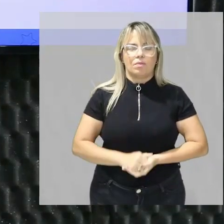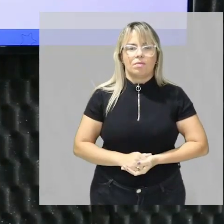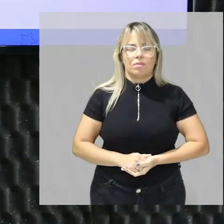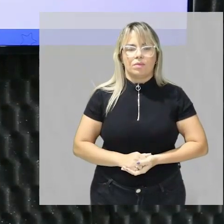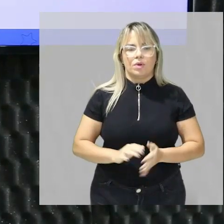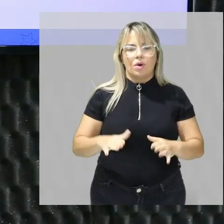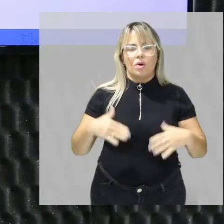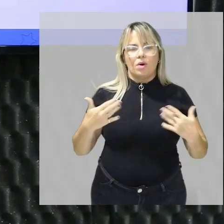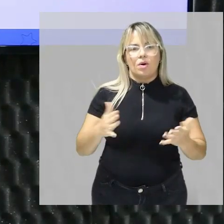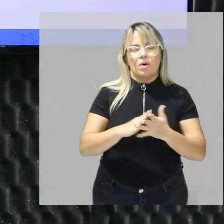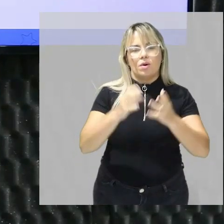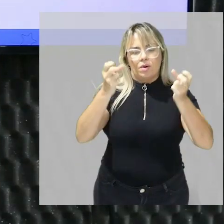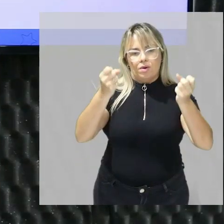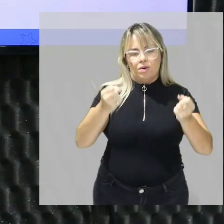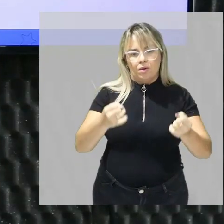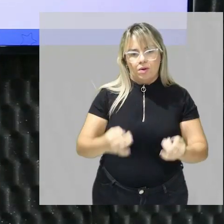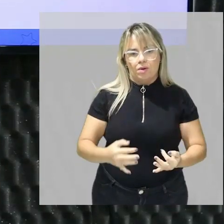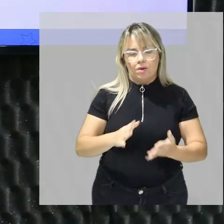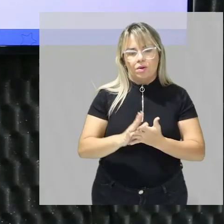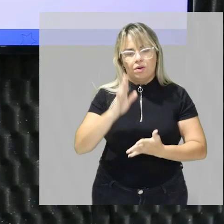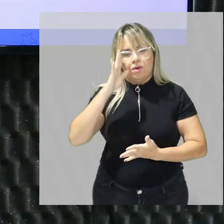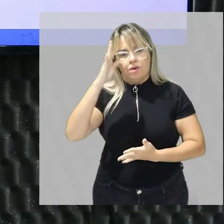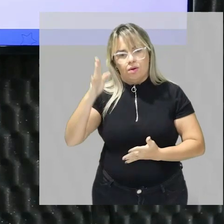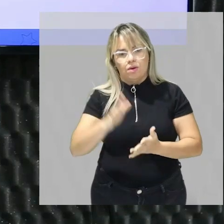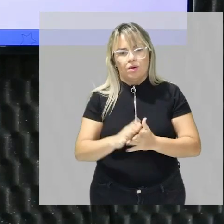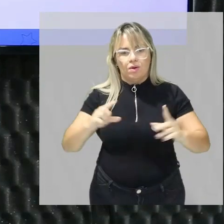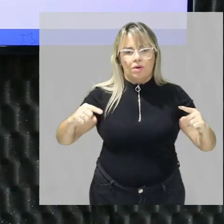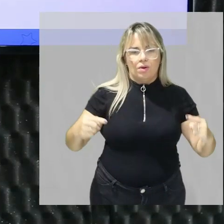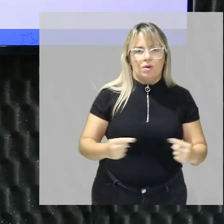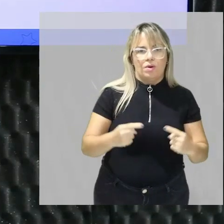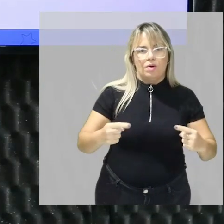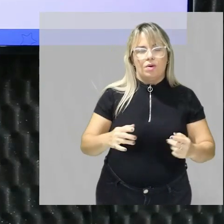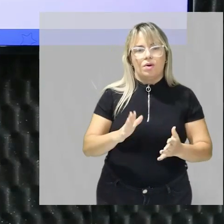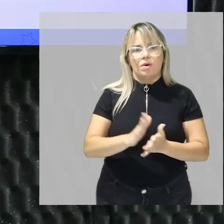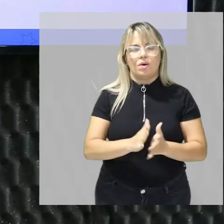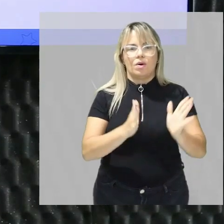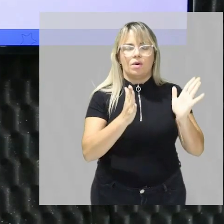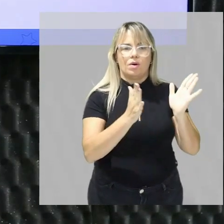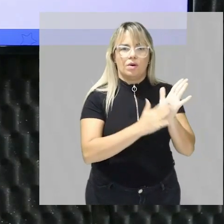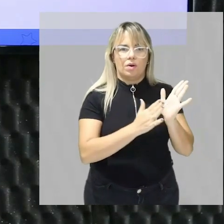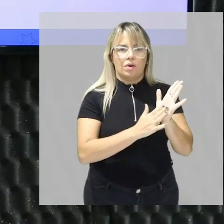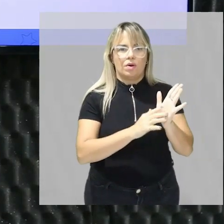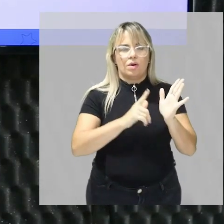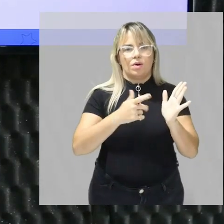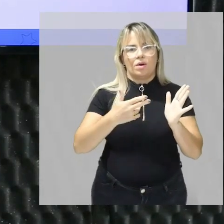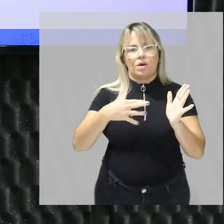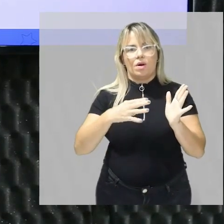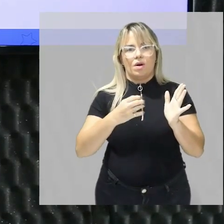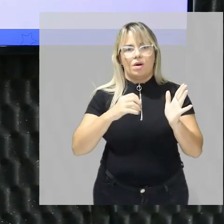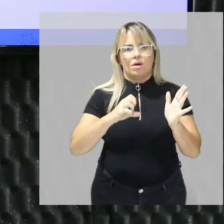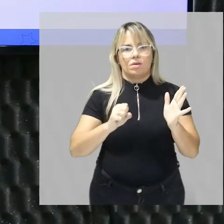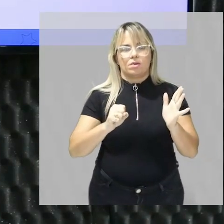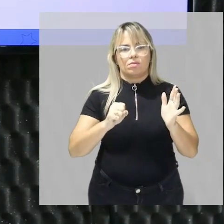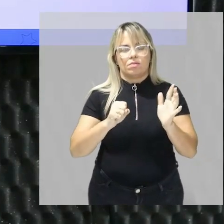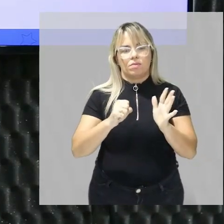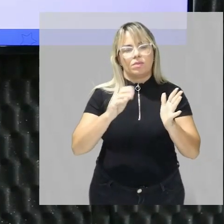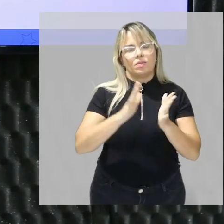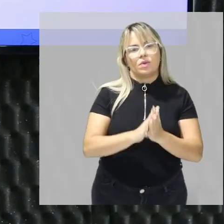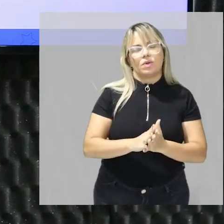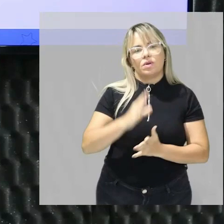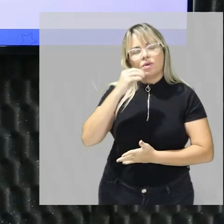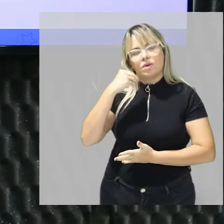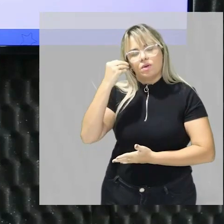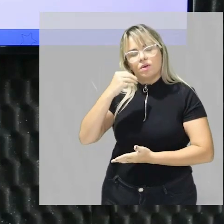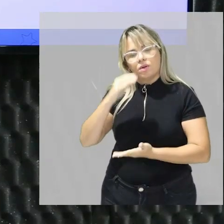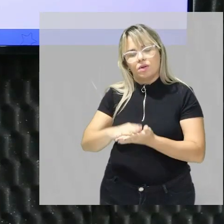O que diz o princípio da competição, né, que foi proposto por Gauss, né? O Gauss, ele fez